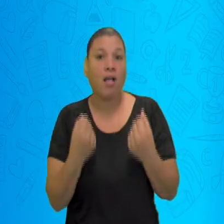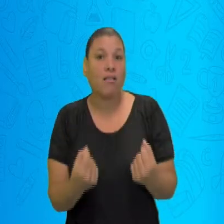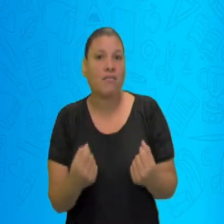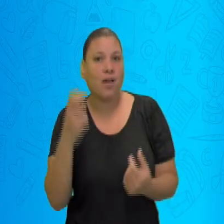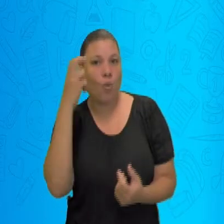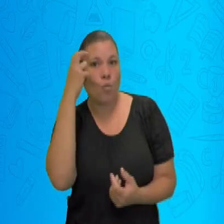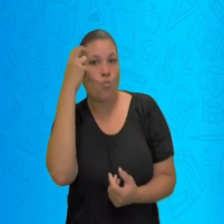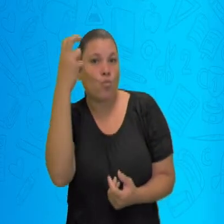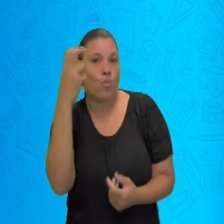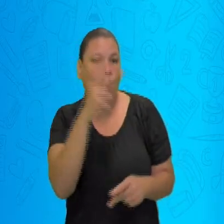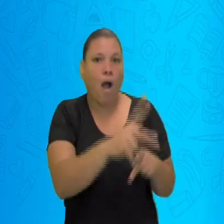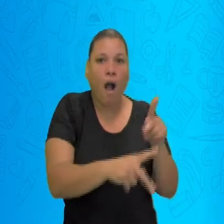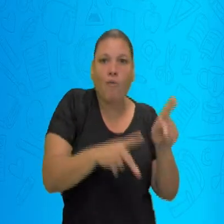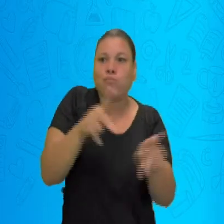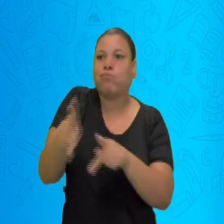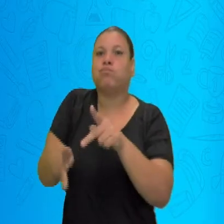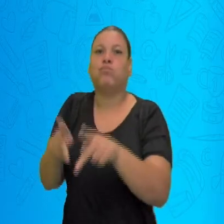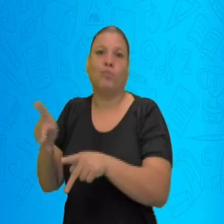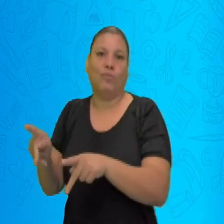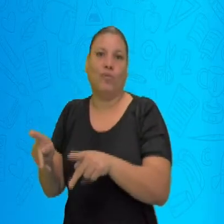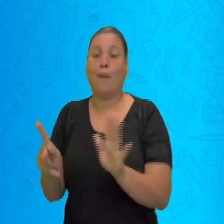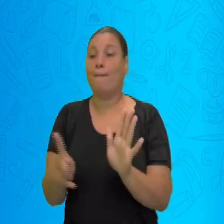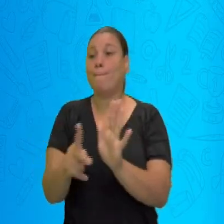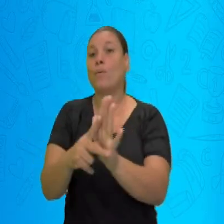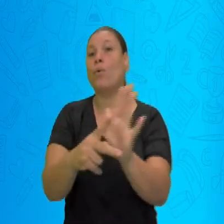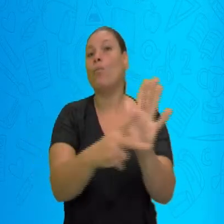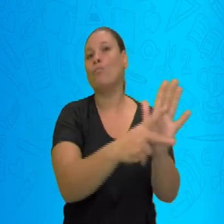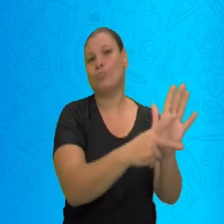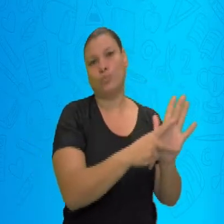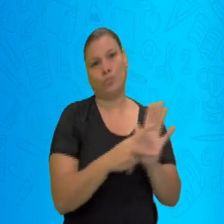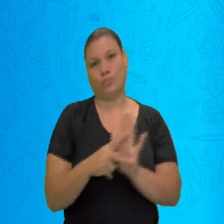nação. A nação, uma cultura.